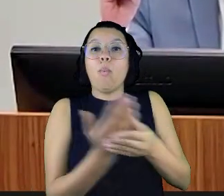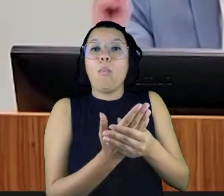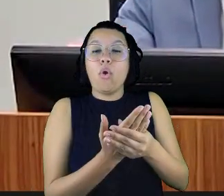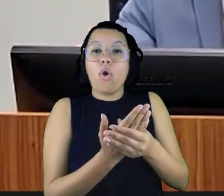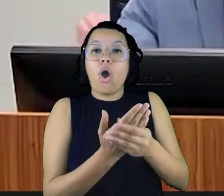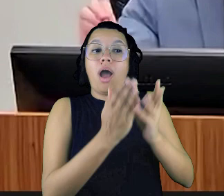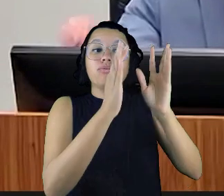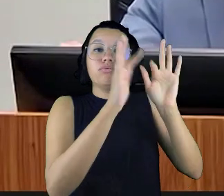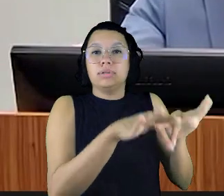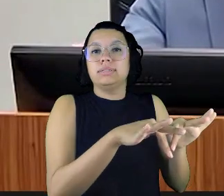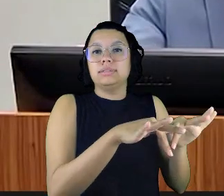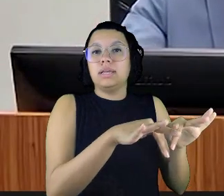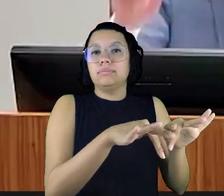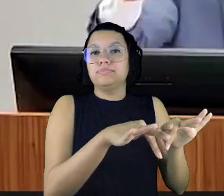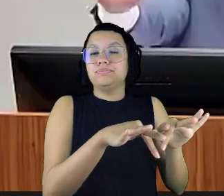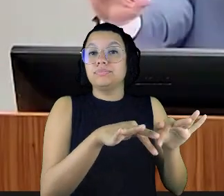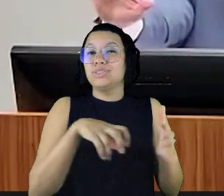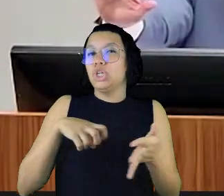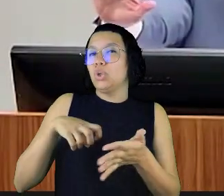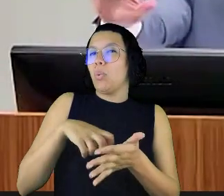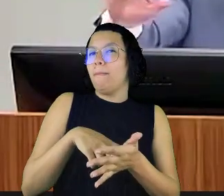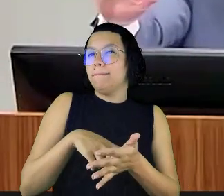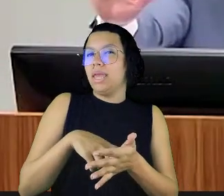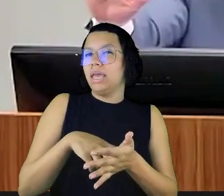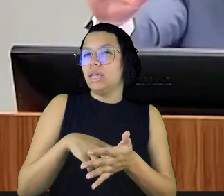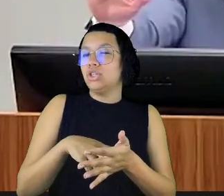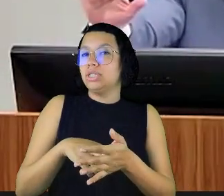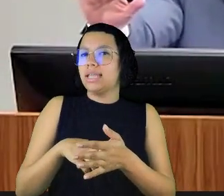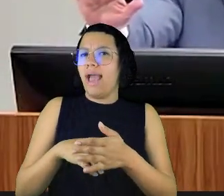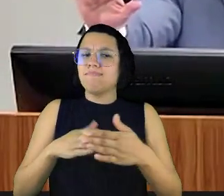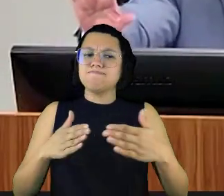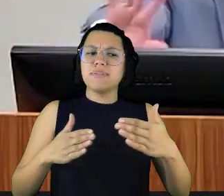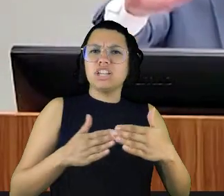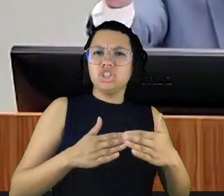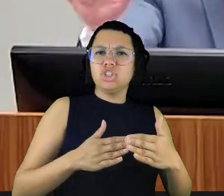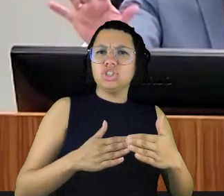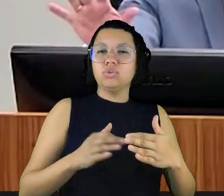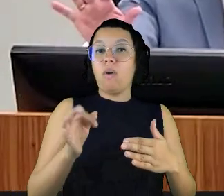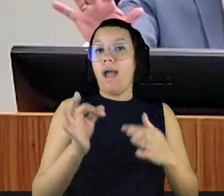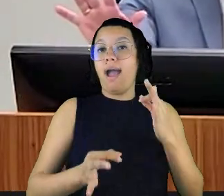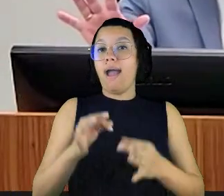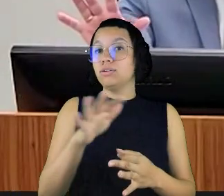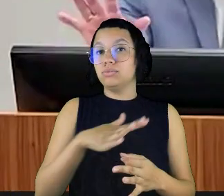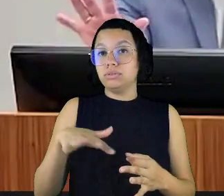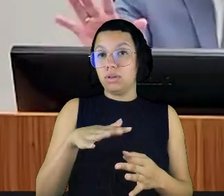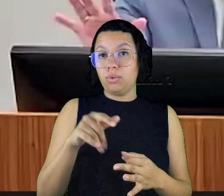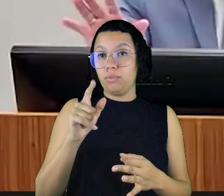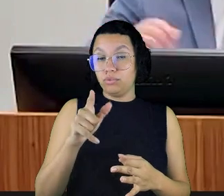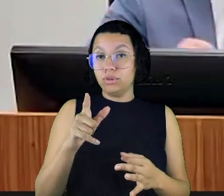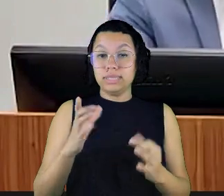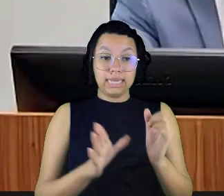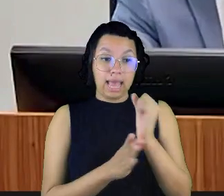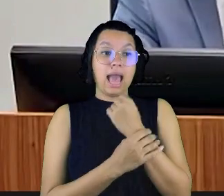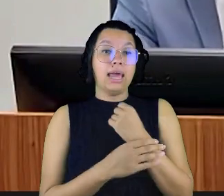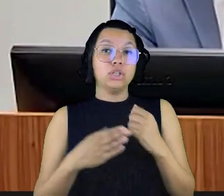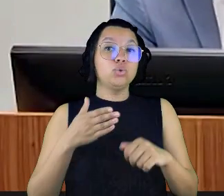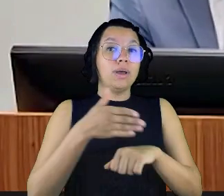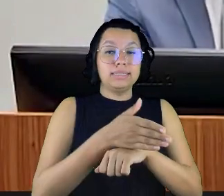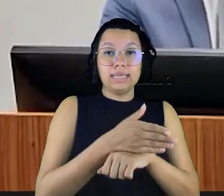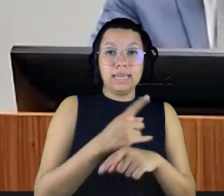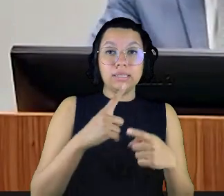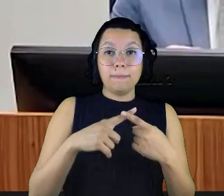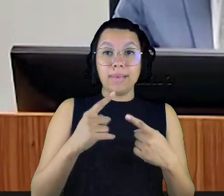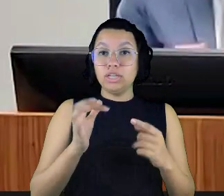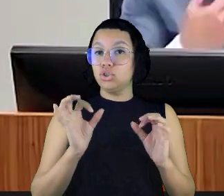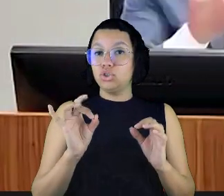do acesso à jurisdição. Você garantiu o acesso à jurisdição, só do ponto de vista formal, a não ser